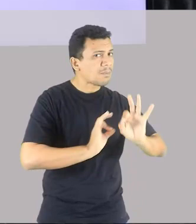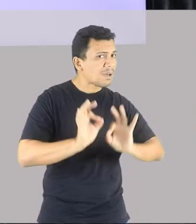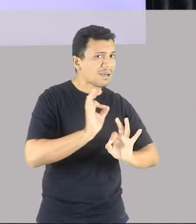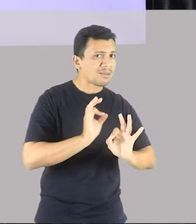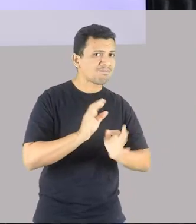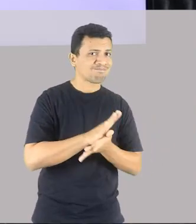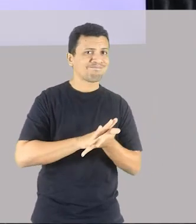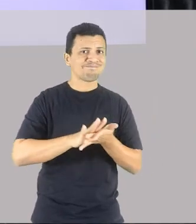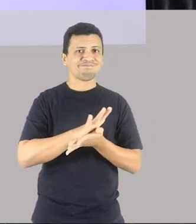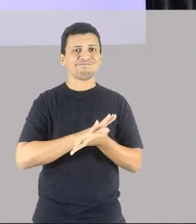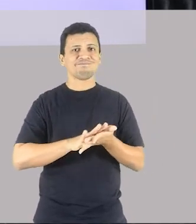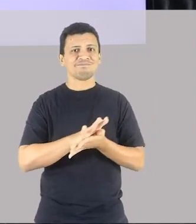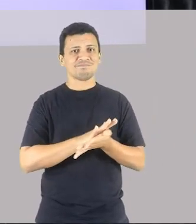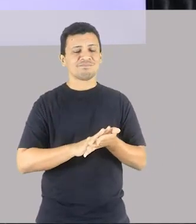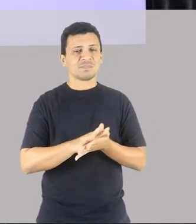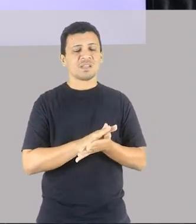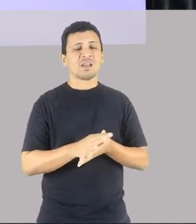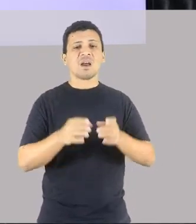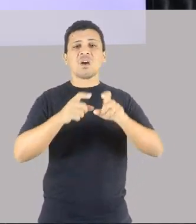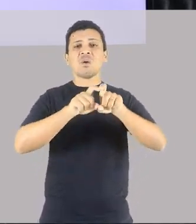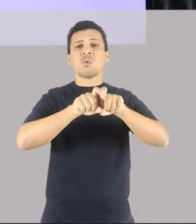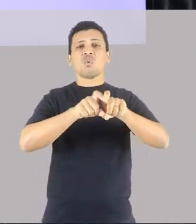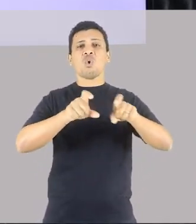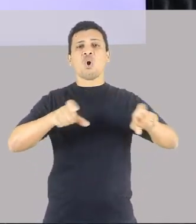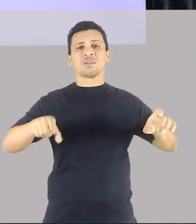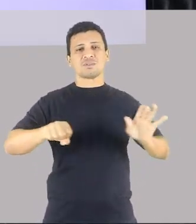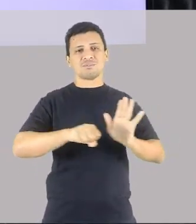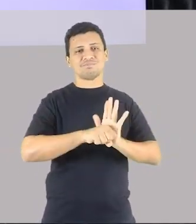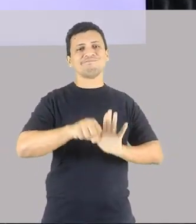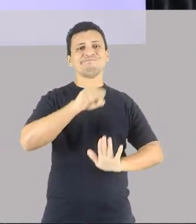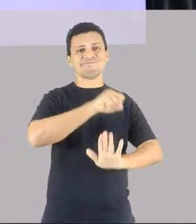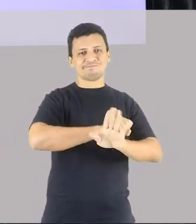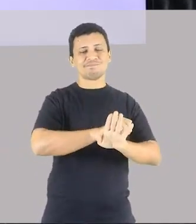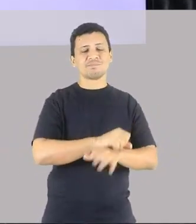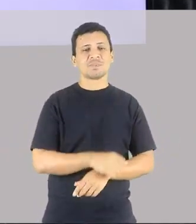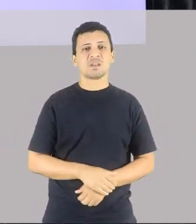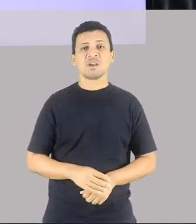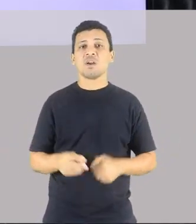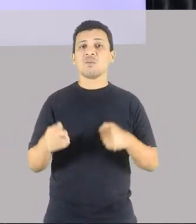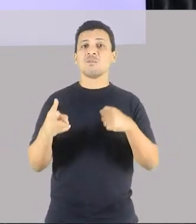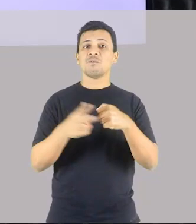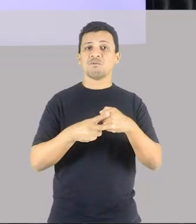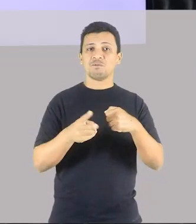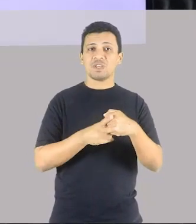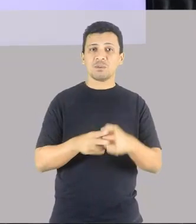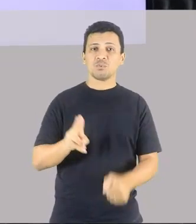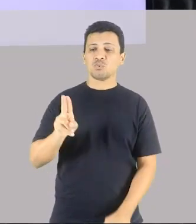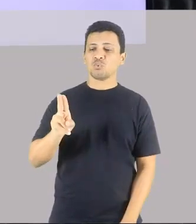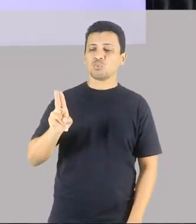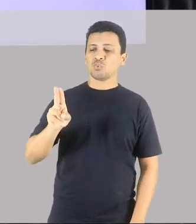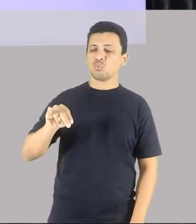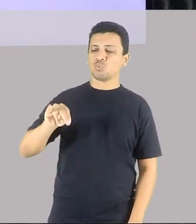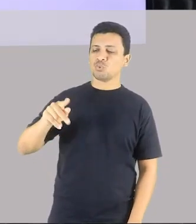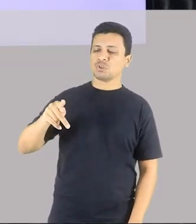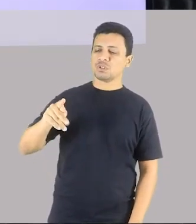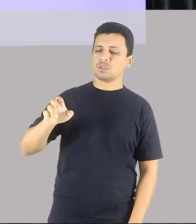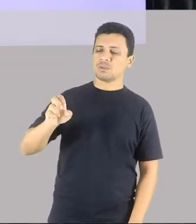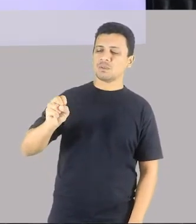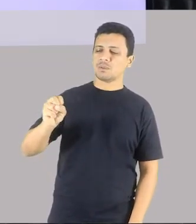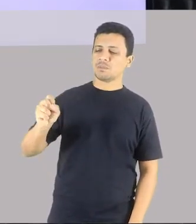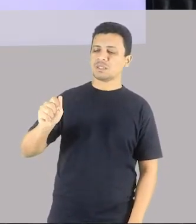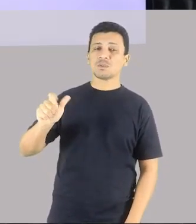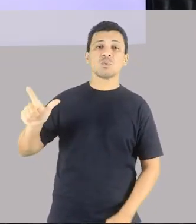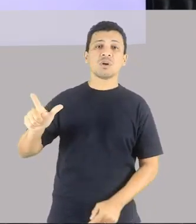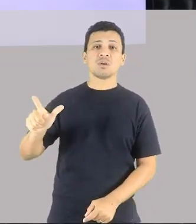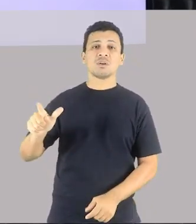oração subjetiva. Os verbos unipessoais, atenção, os verbos unipessoais, eles normalmente vêm